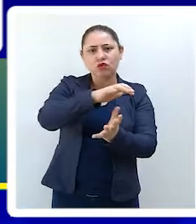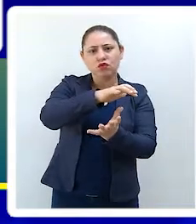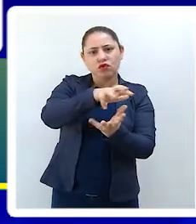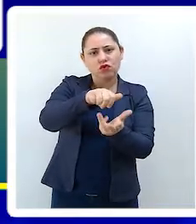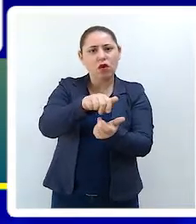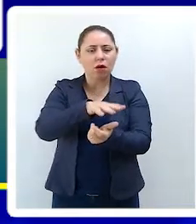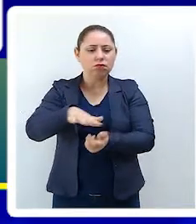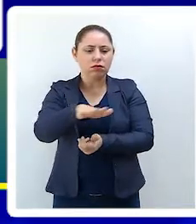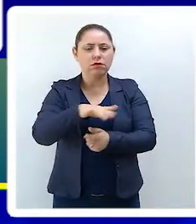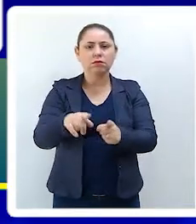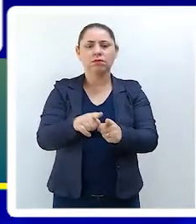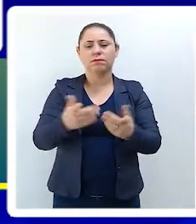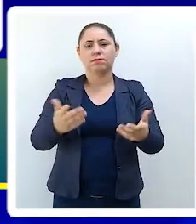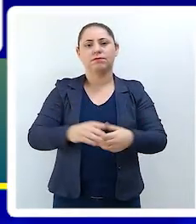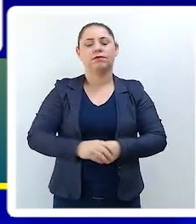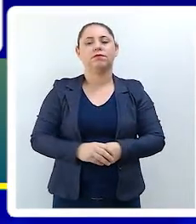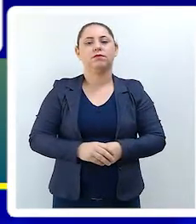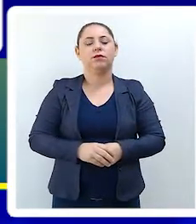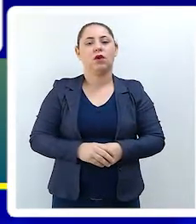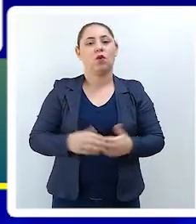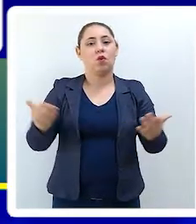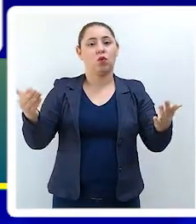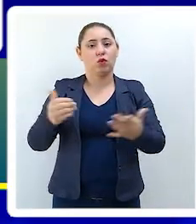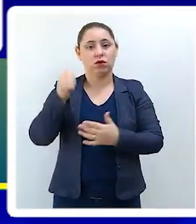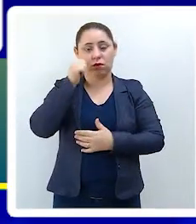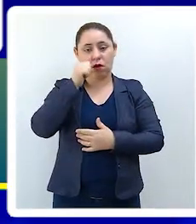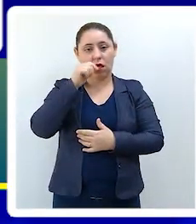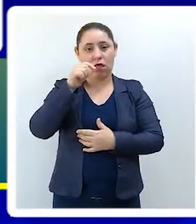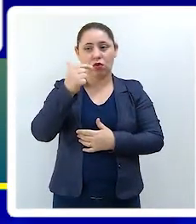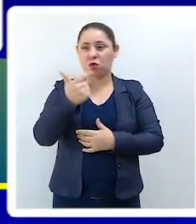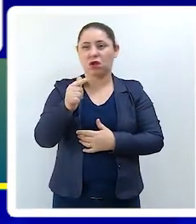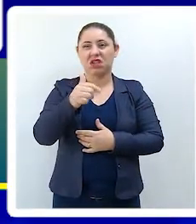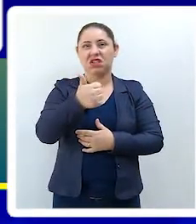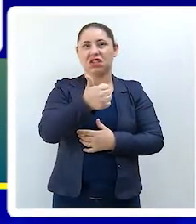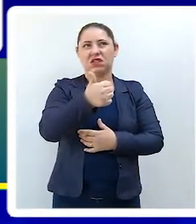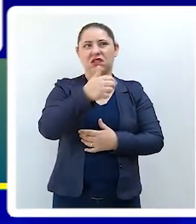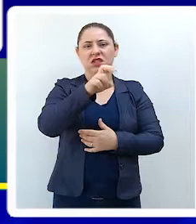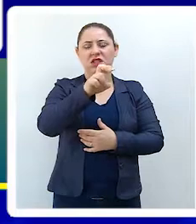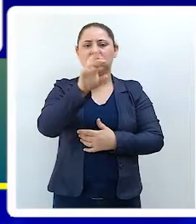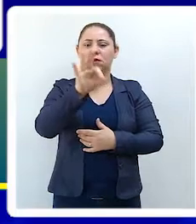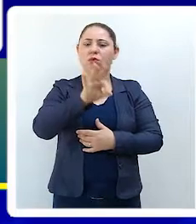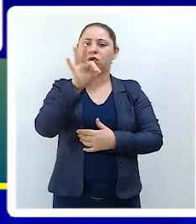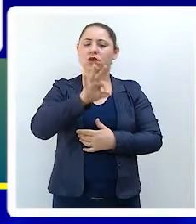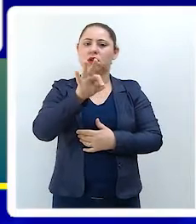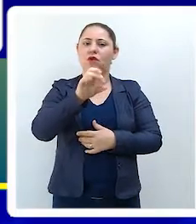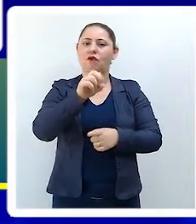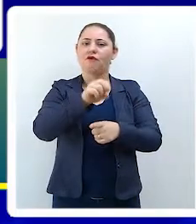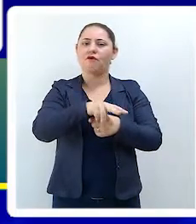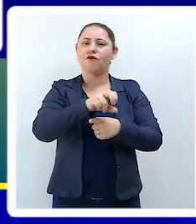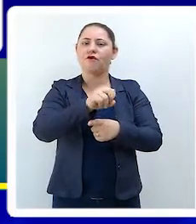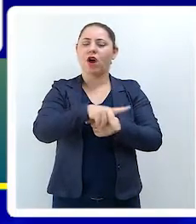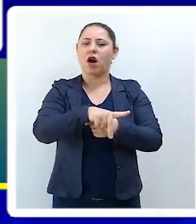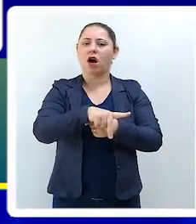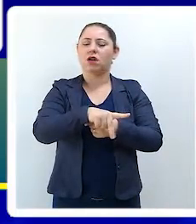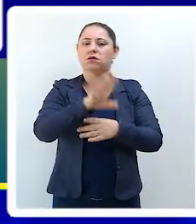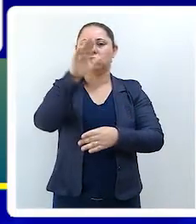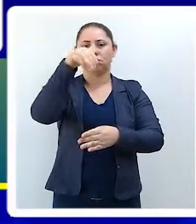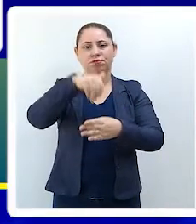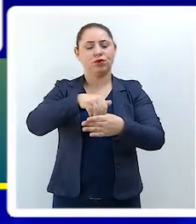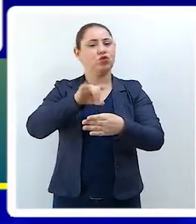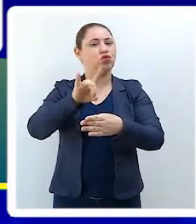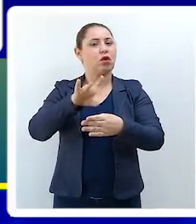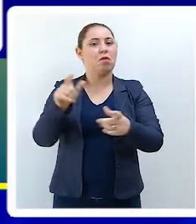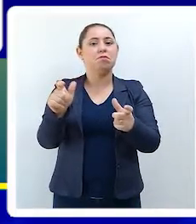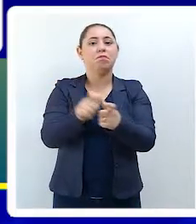todo. Em linhas gerais, hoje em dia, as mulheres, elas não ocupam mais do que 15% dos cargos eletivos em